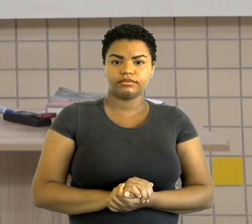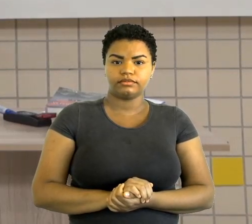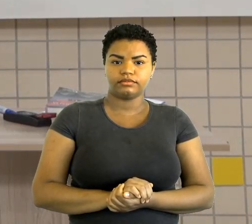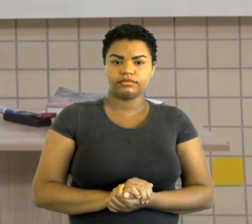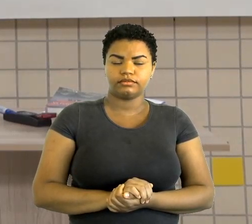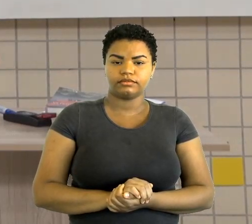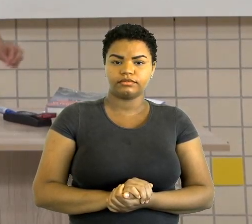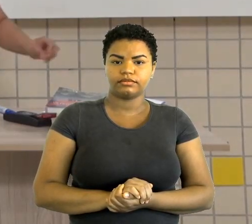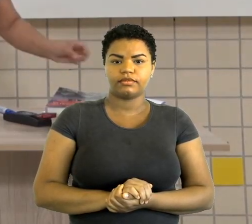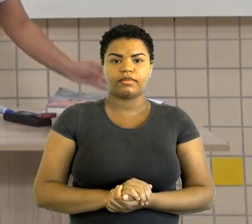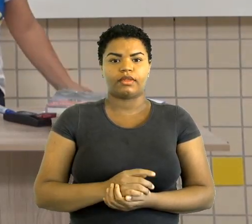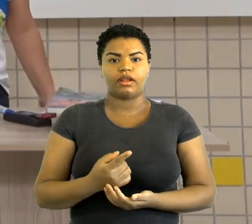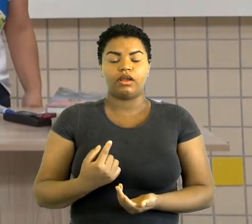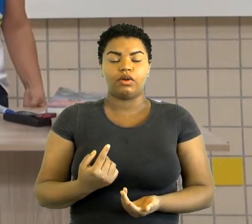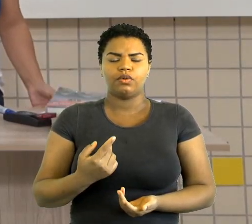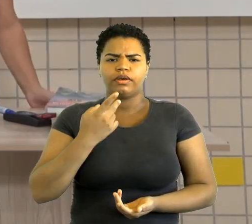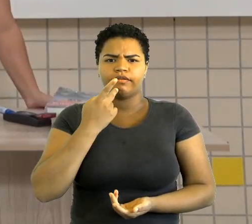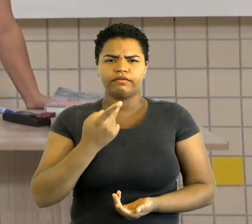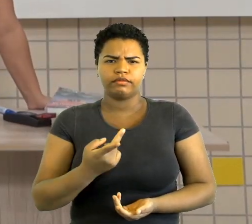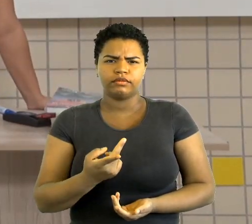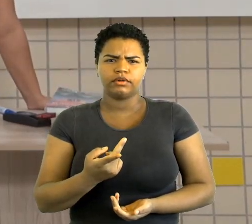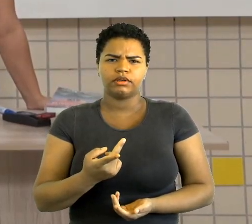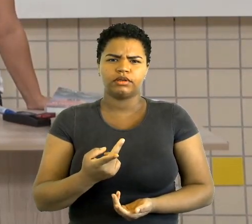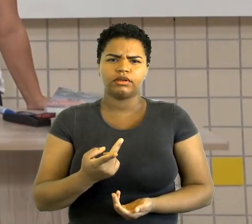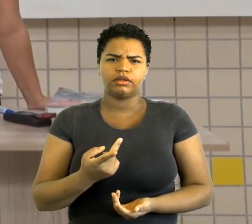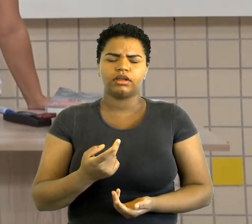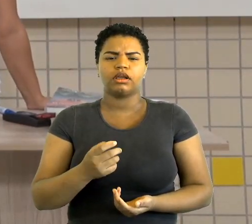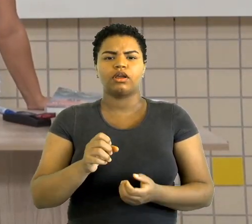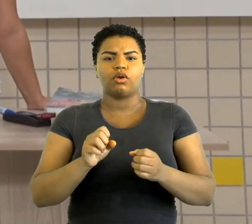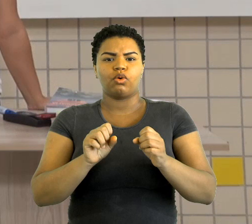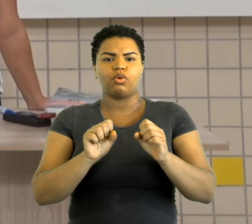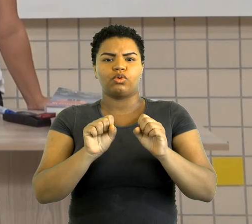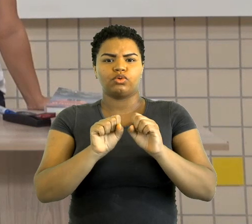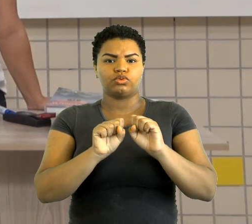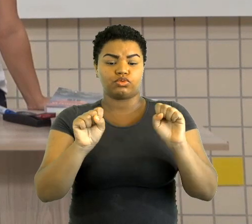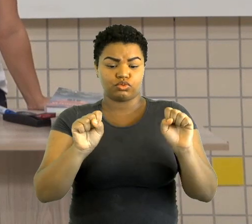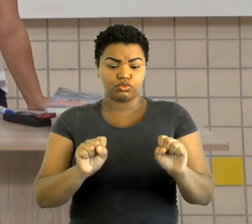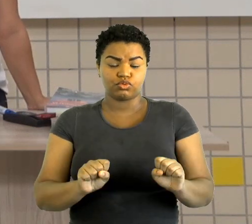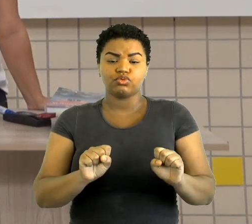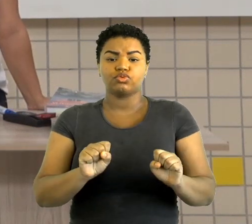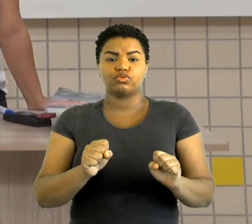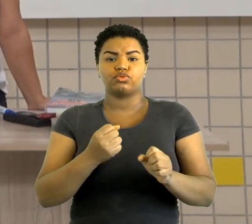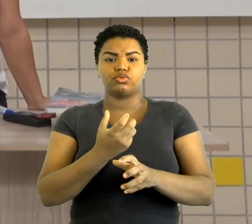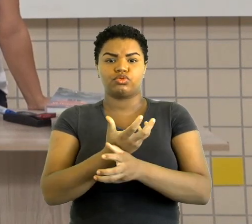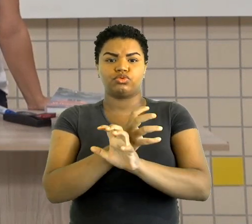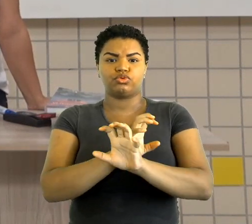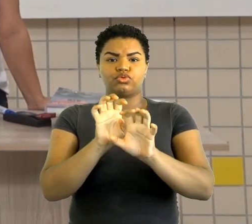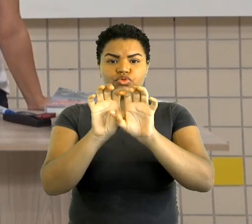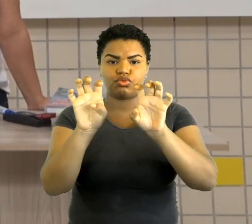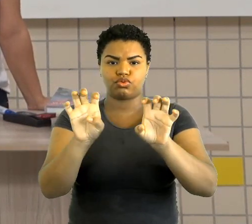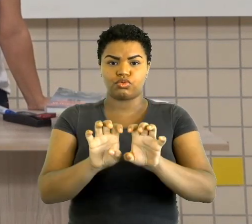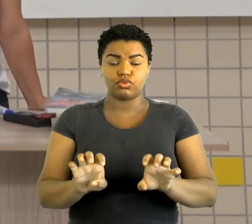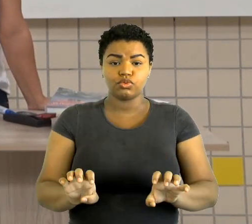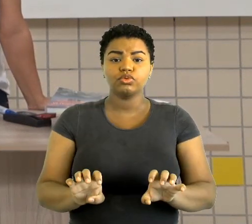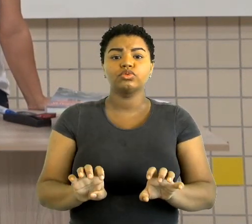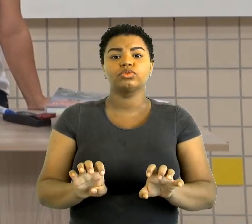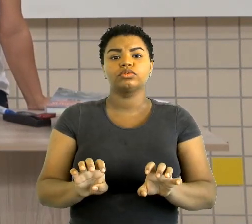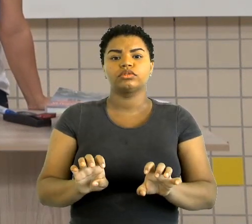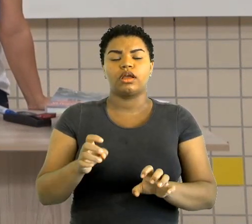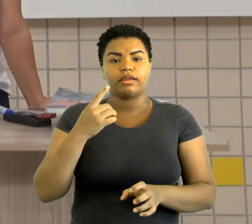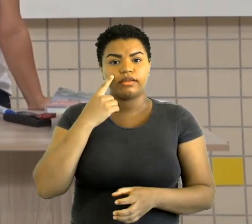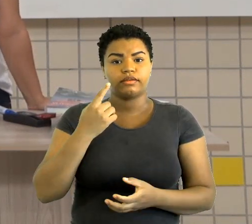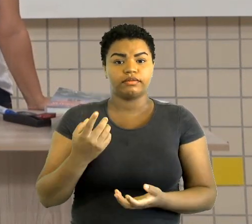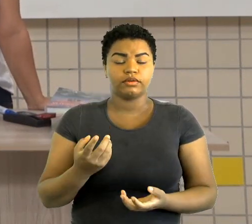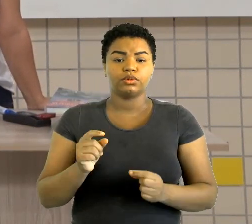Quando a gente fala de sistema e de estrutura óssea, a gente tem que levar em consideração o quê? Ah, professora, mas